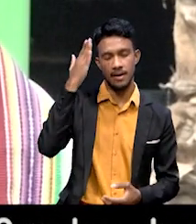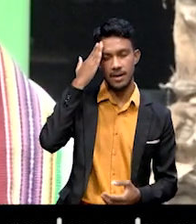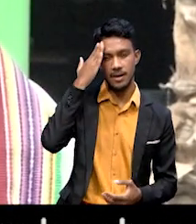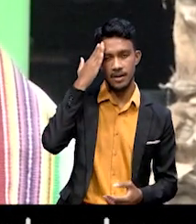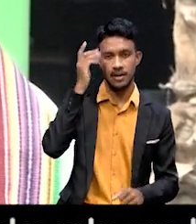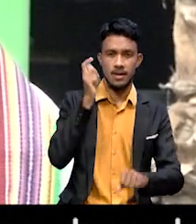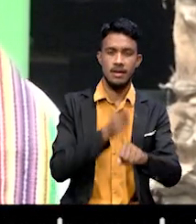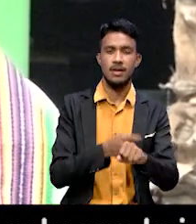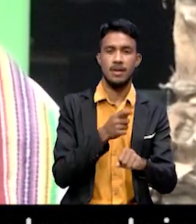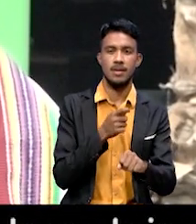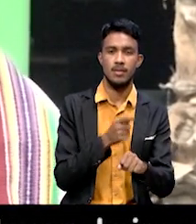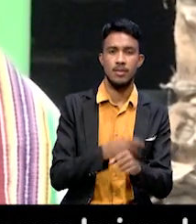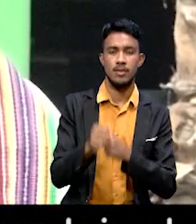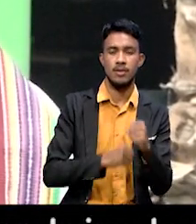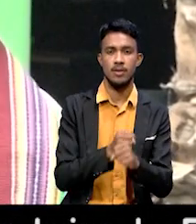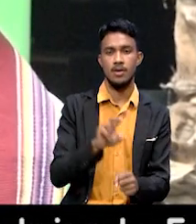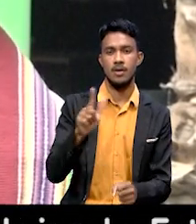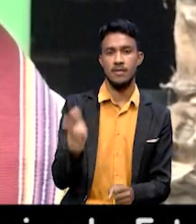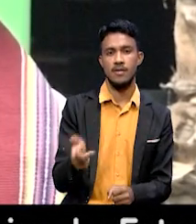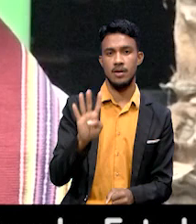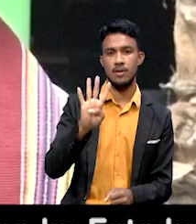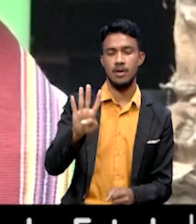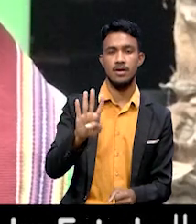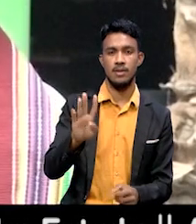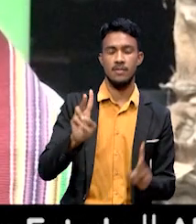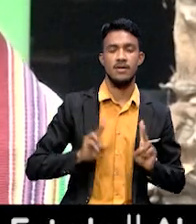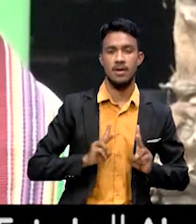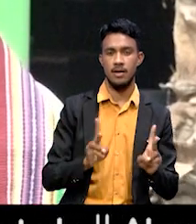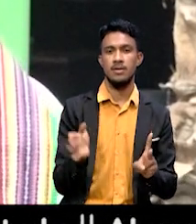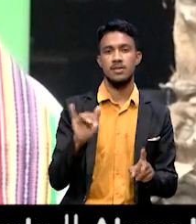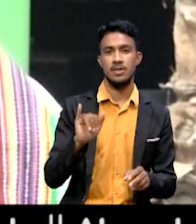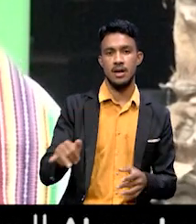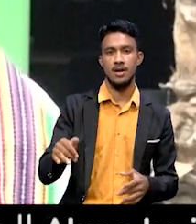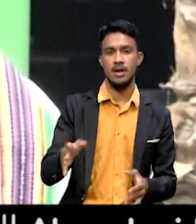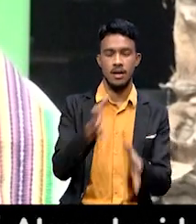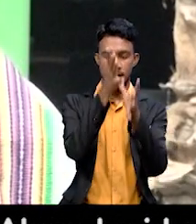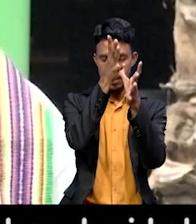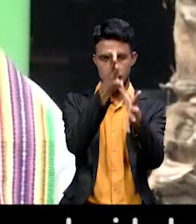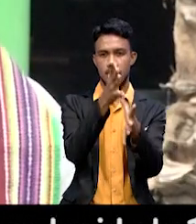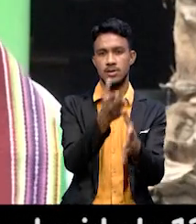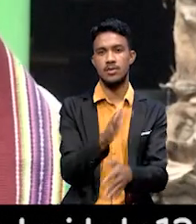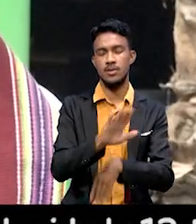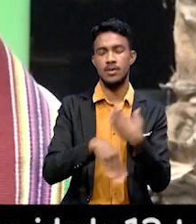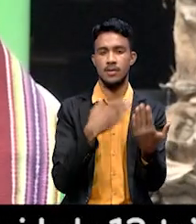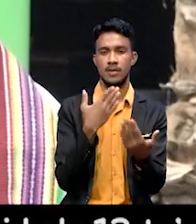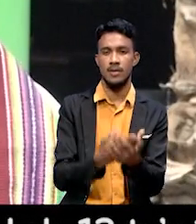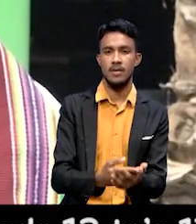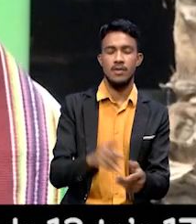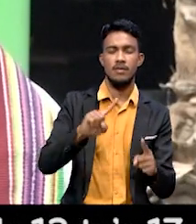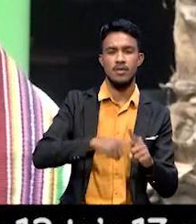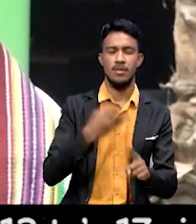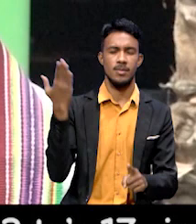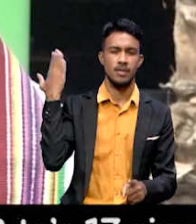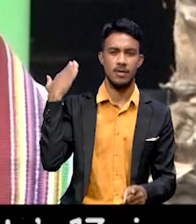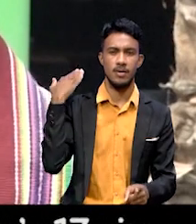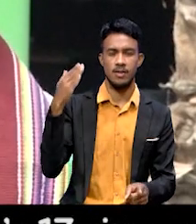durante 24 anos veterano sira mos katua sotona. Poin dadao ki ha pulan hira ba kotuk ne veterano sira